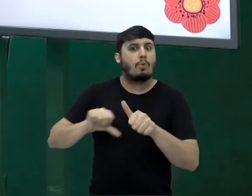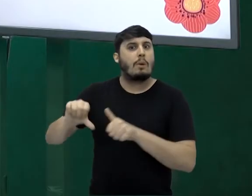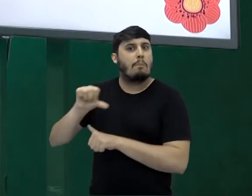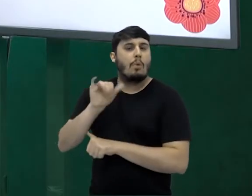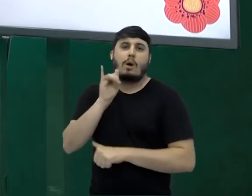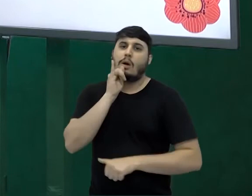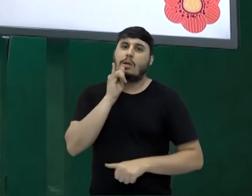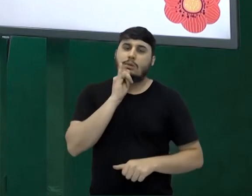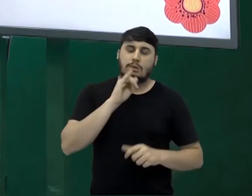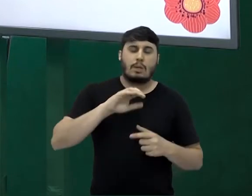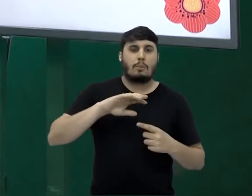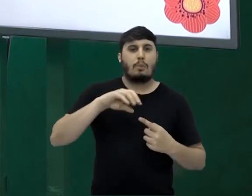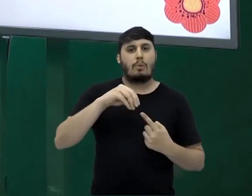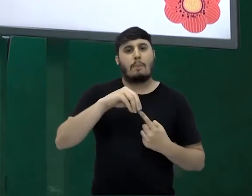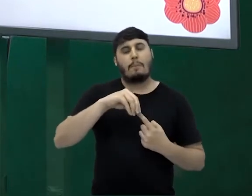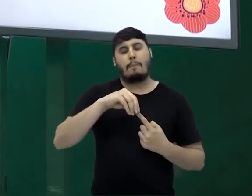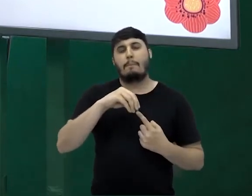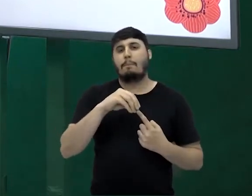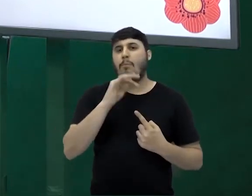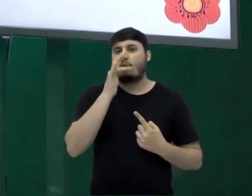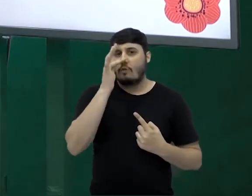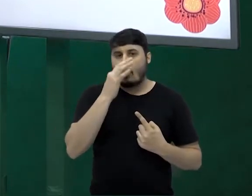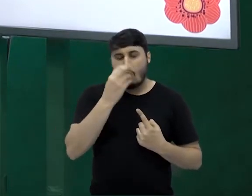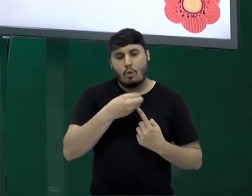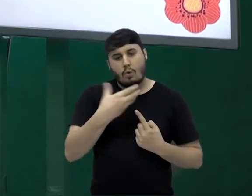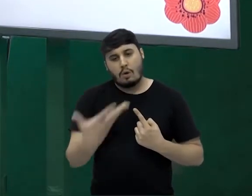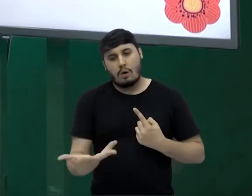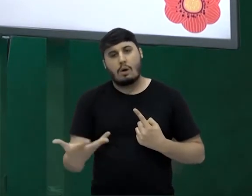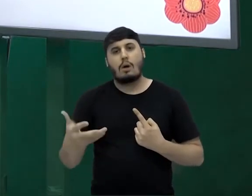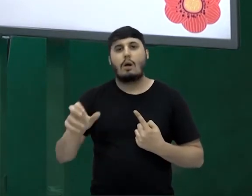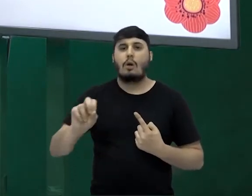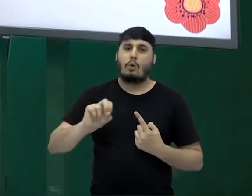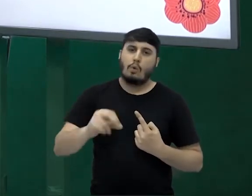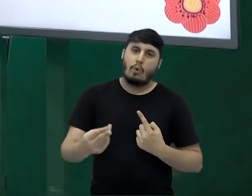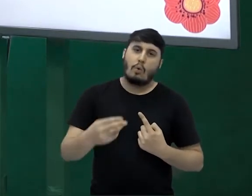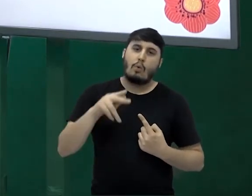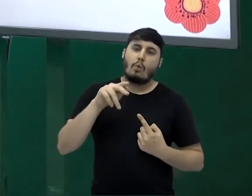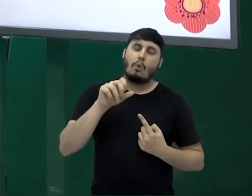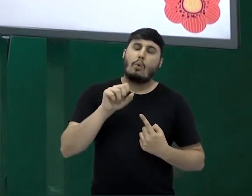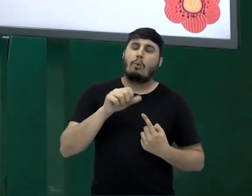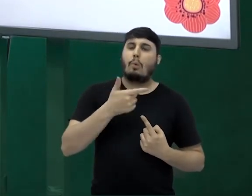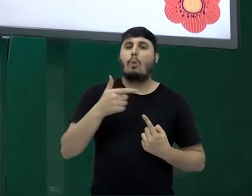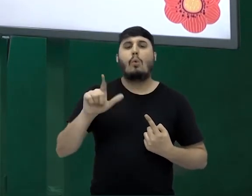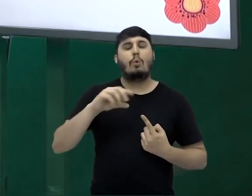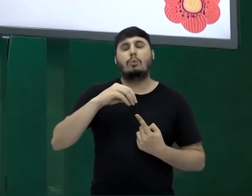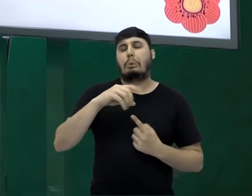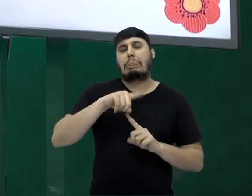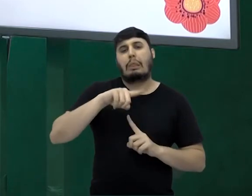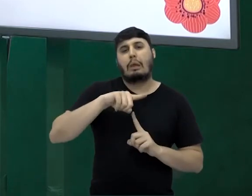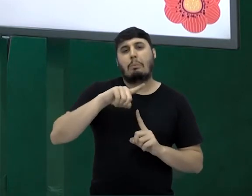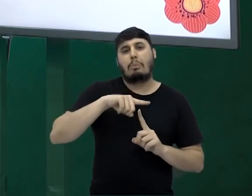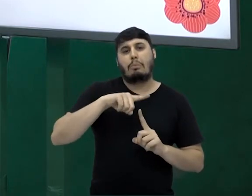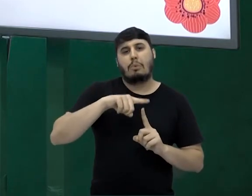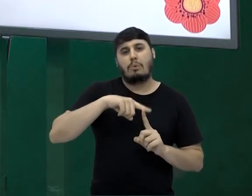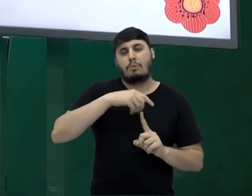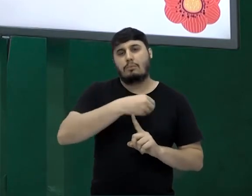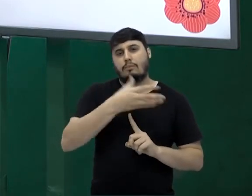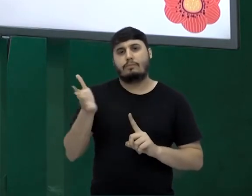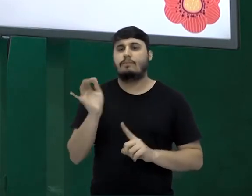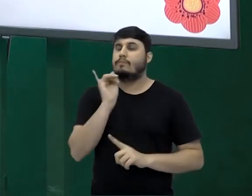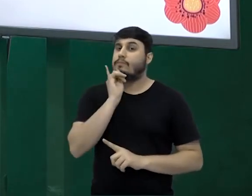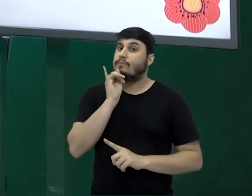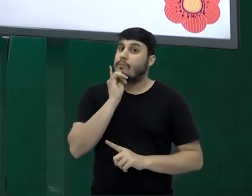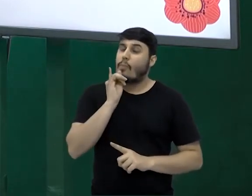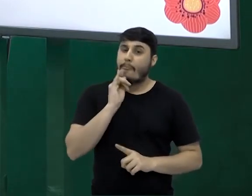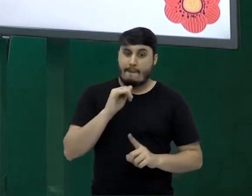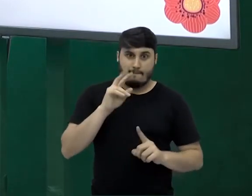né? Folhas modificadas em pétalas, folhas modificadas em sépalas, tá? Que eu vou falar daqui a pouquinho. E aí você tem uma estrutura,